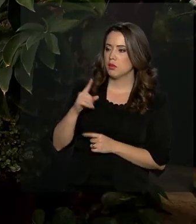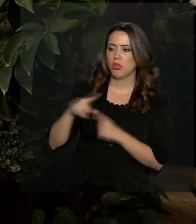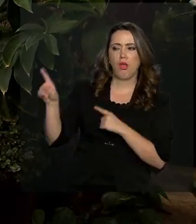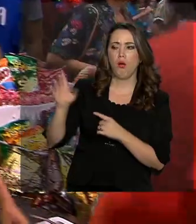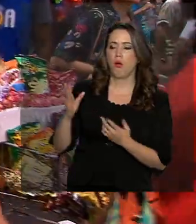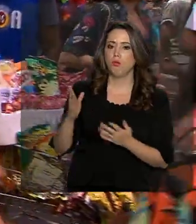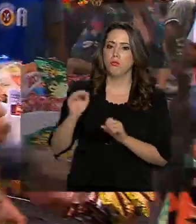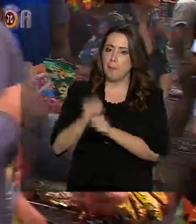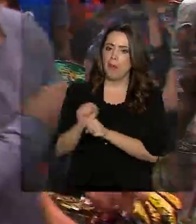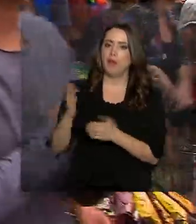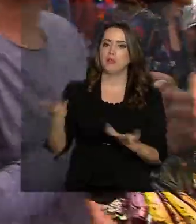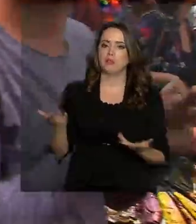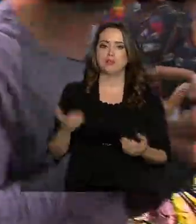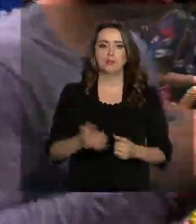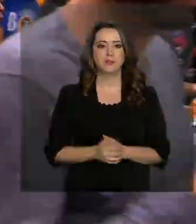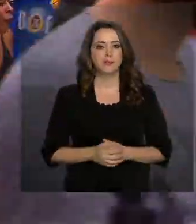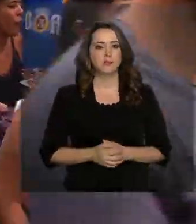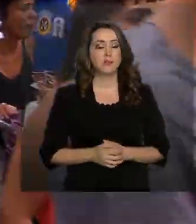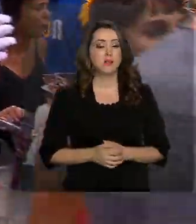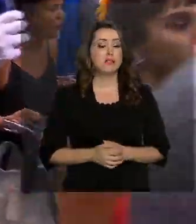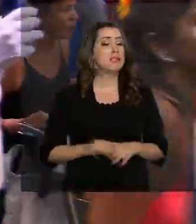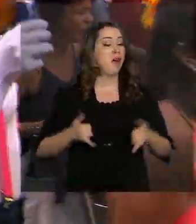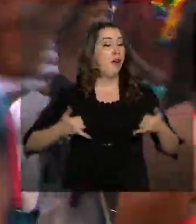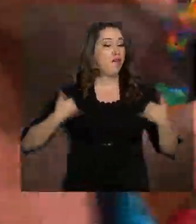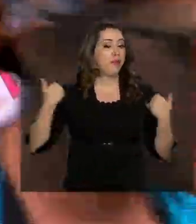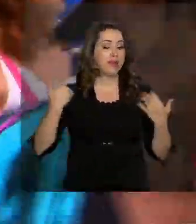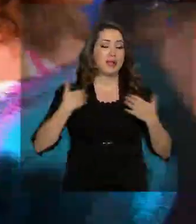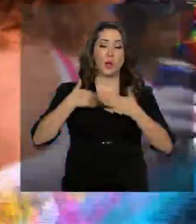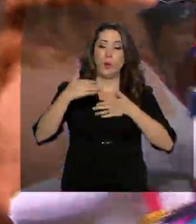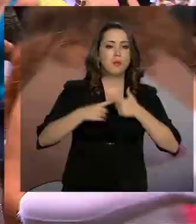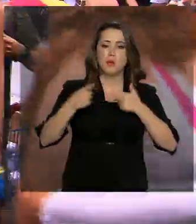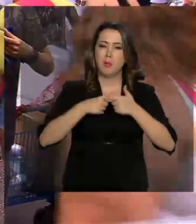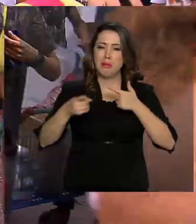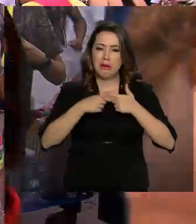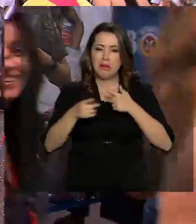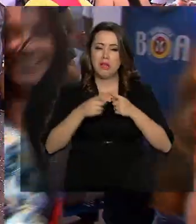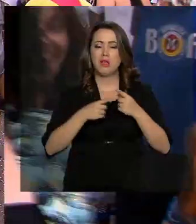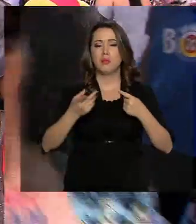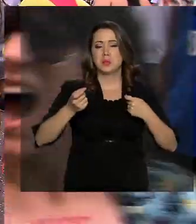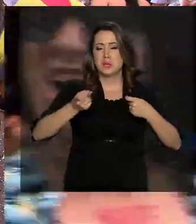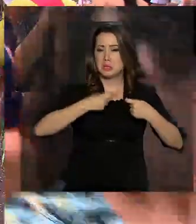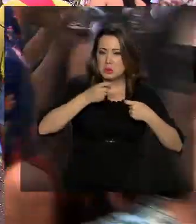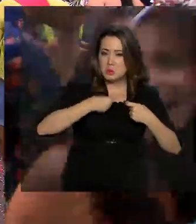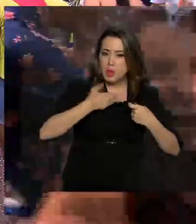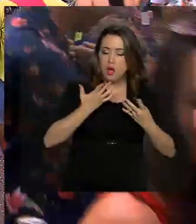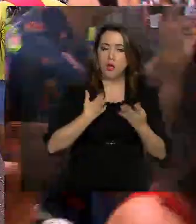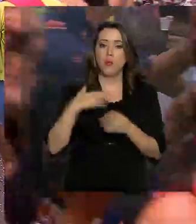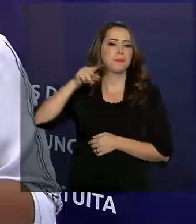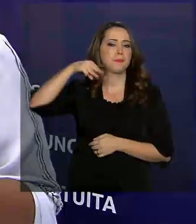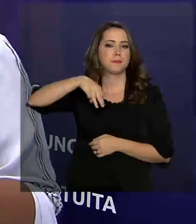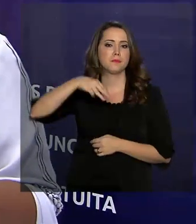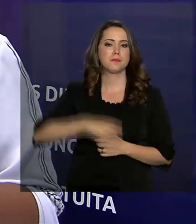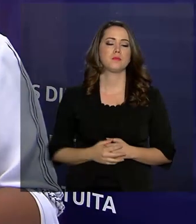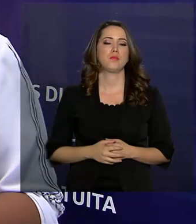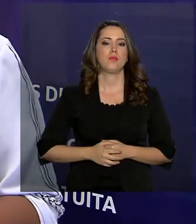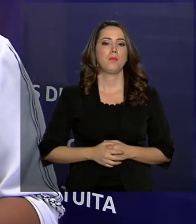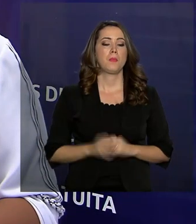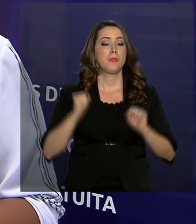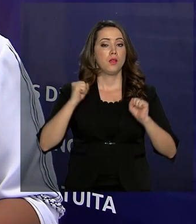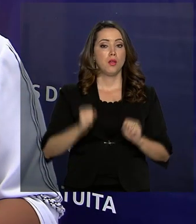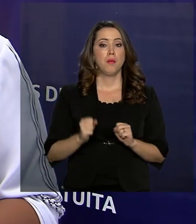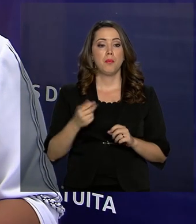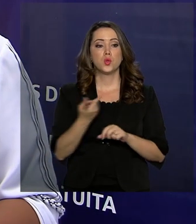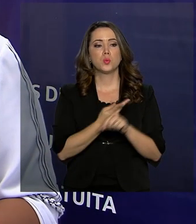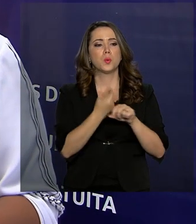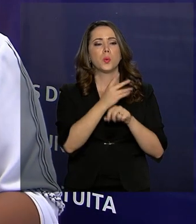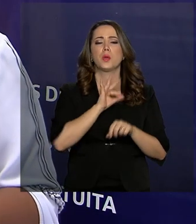aí, entendeu? Na festa, quem sofrer qualquer ato de importunação sexual pode chamar a polícia militar. Pode se dirigir